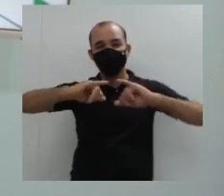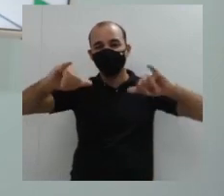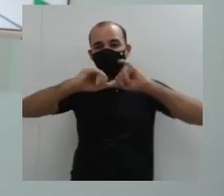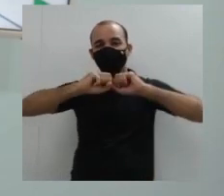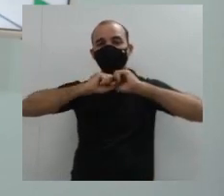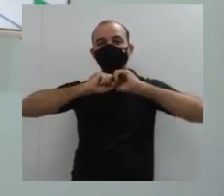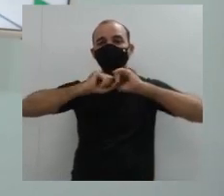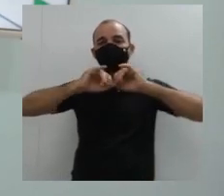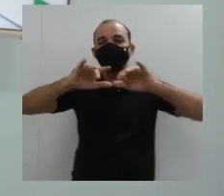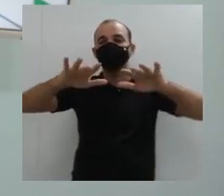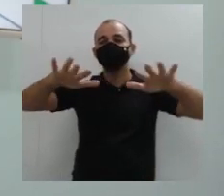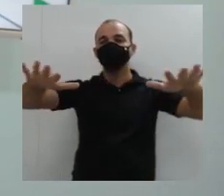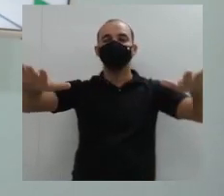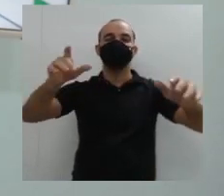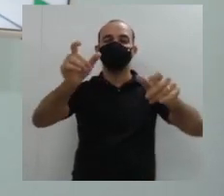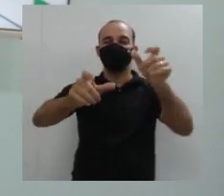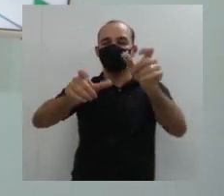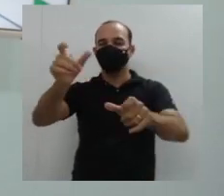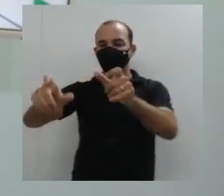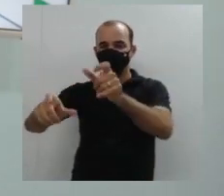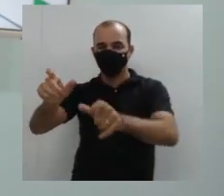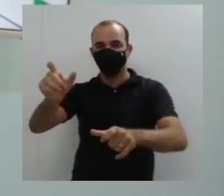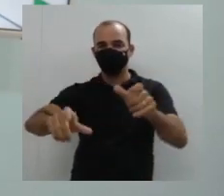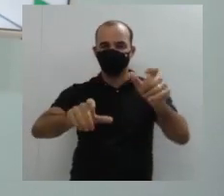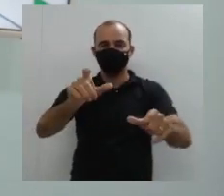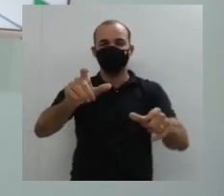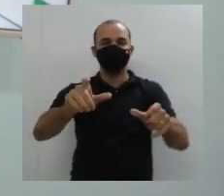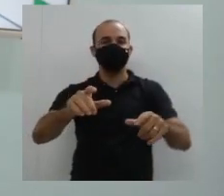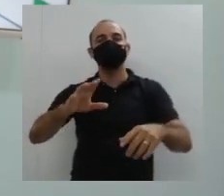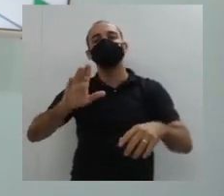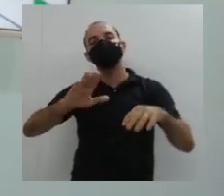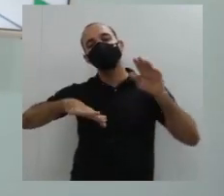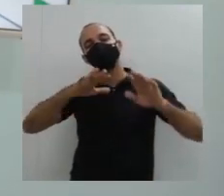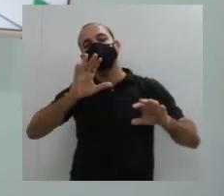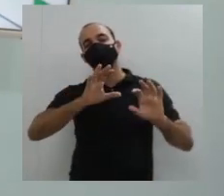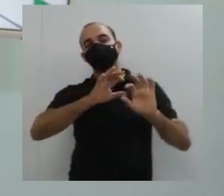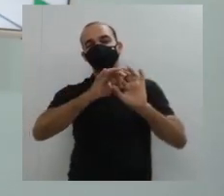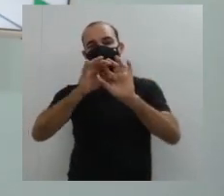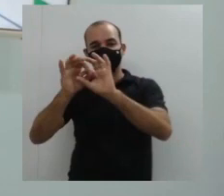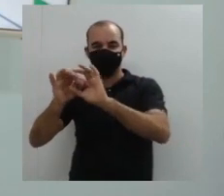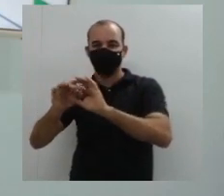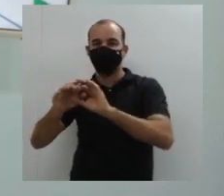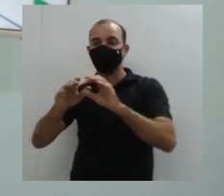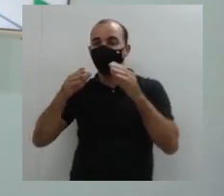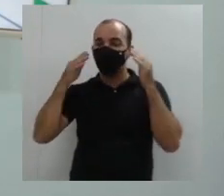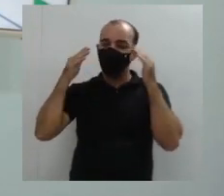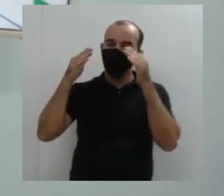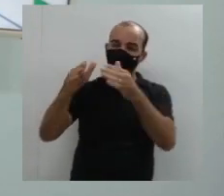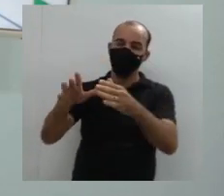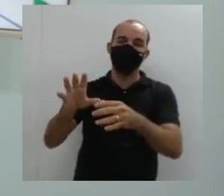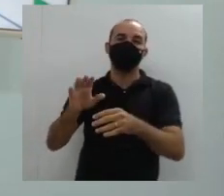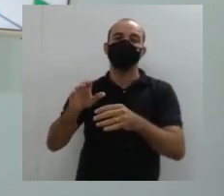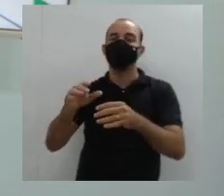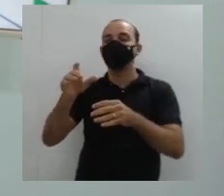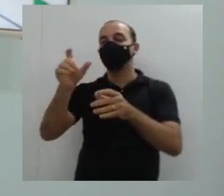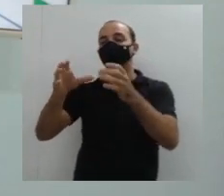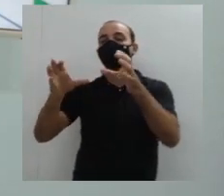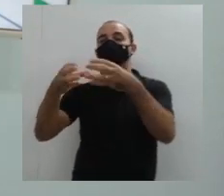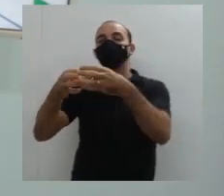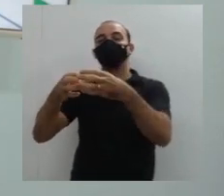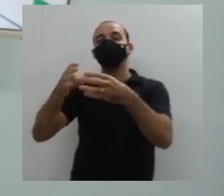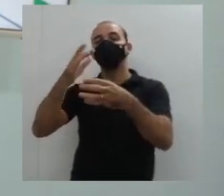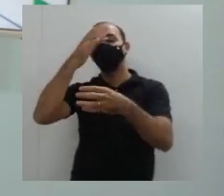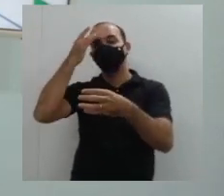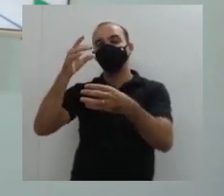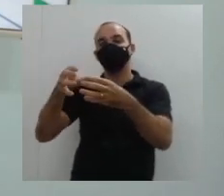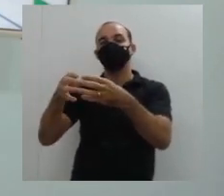vai alterar-se de acordo com o meu público-alvo. Por exemplo, se eu estou fazendo uma propaganda para